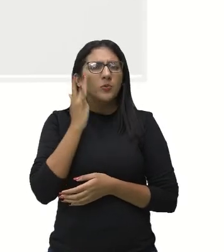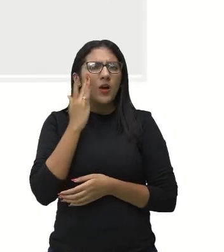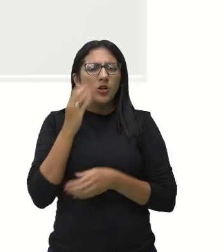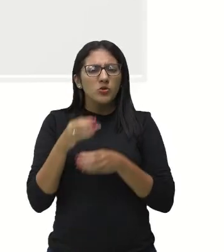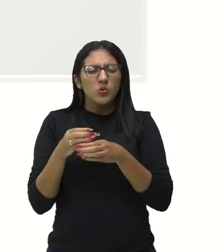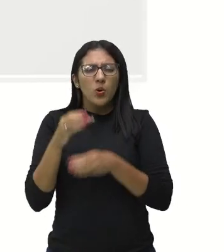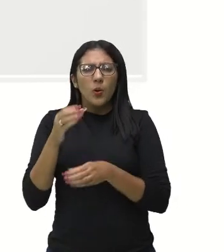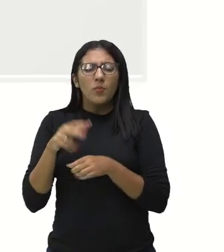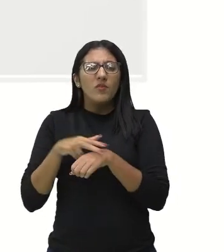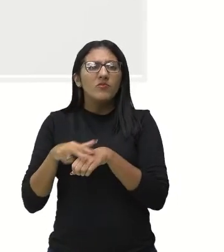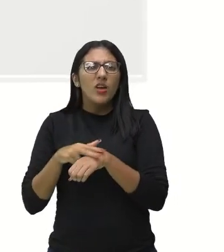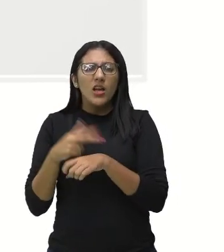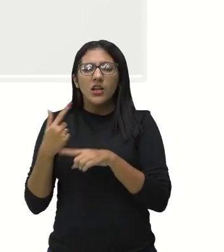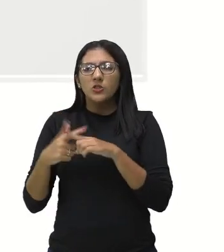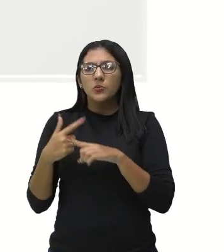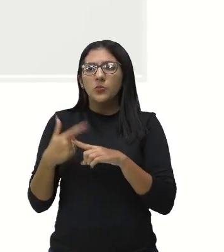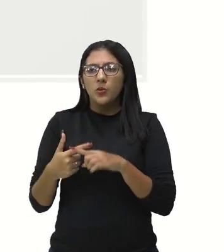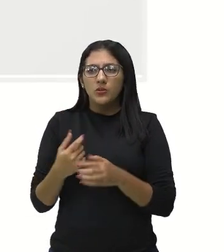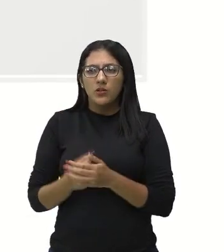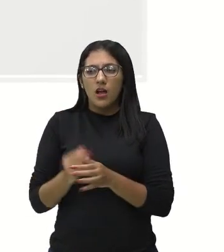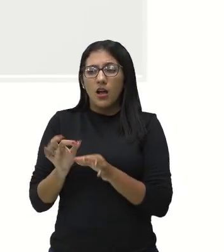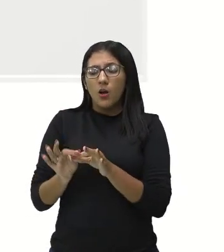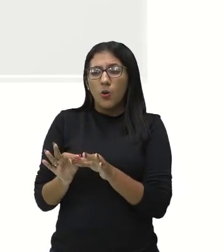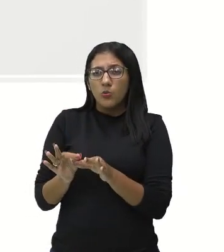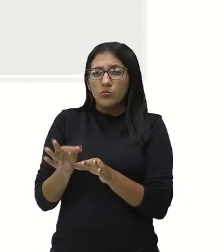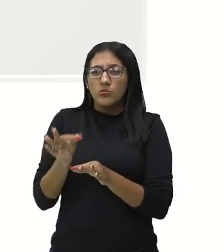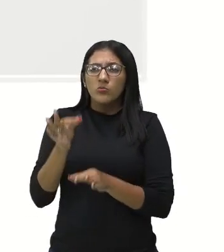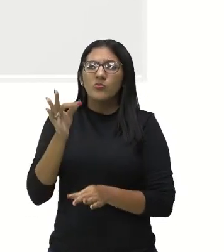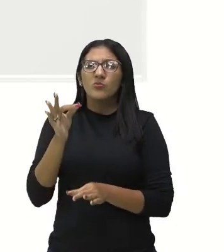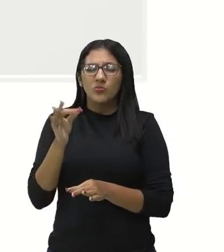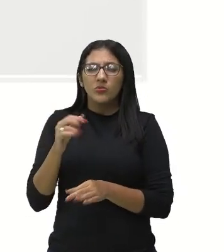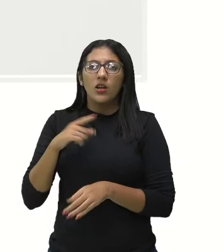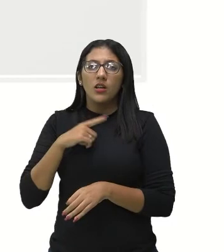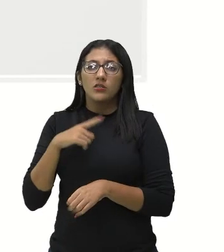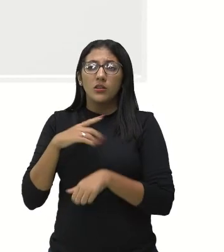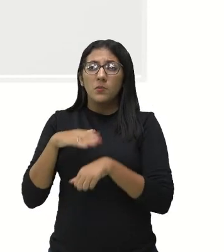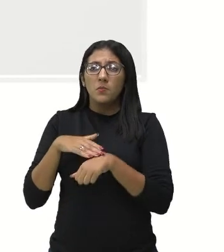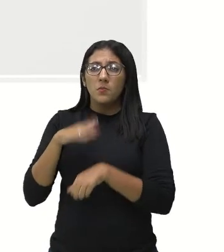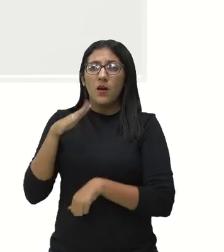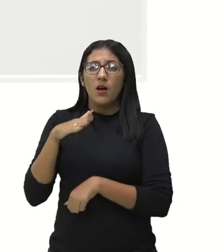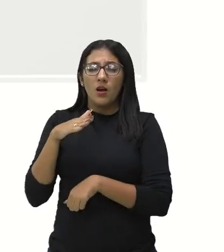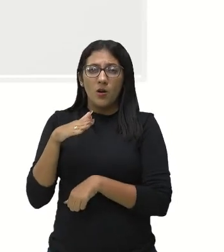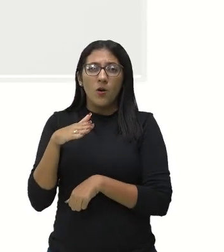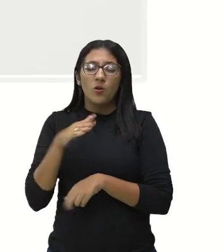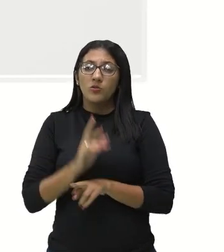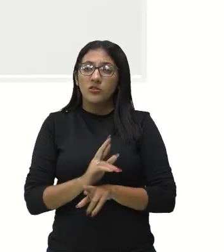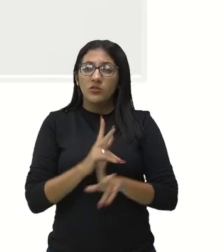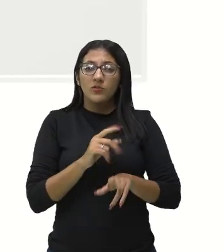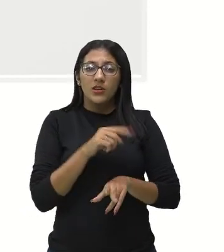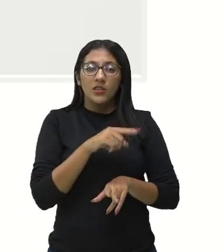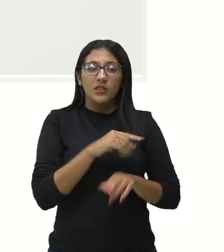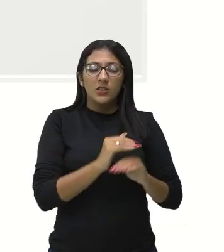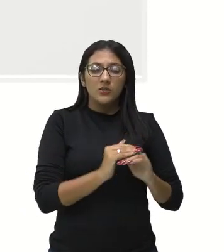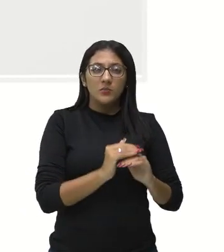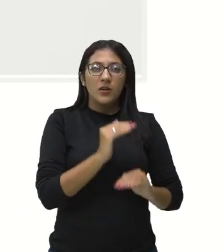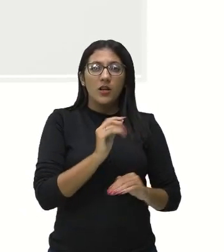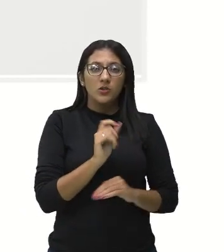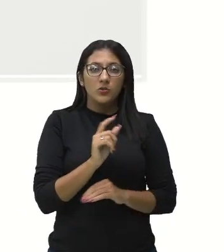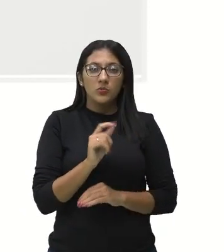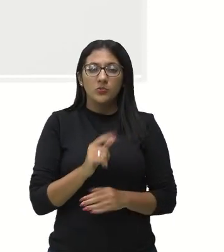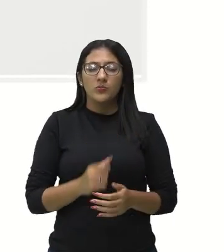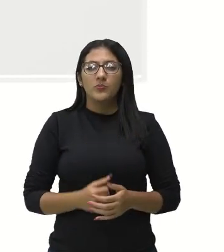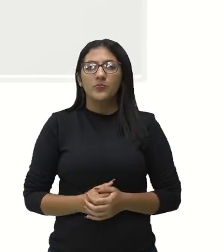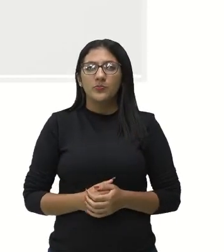maior volume porque a sua altura é maior do que a altura do copo azul.